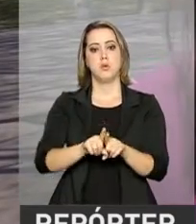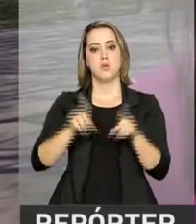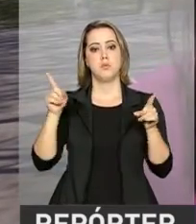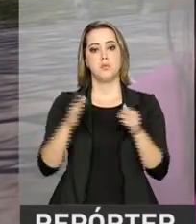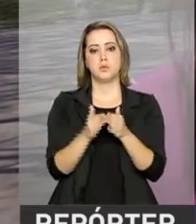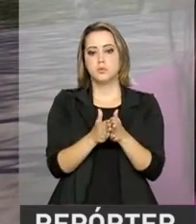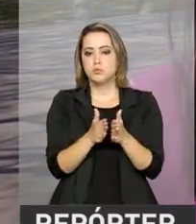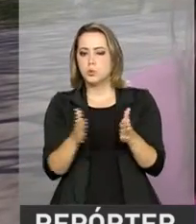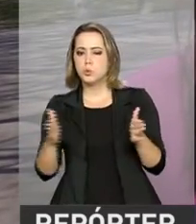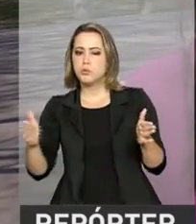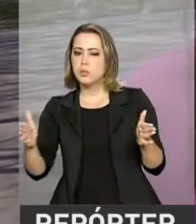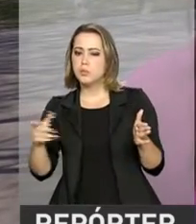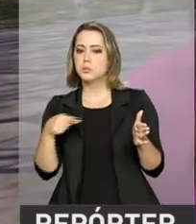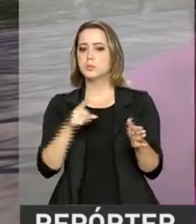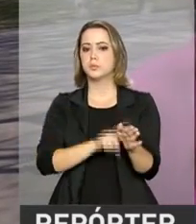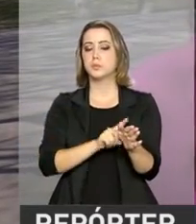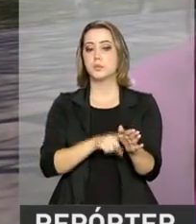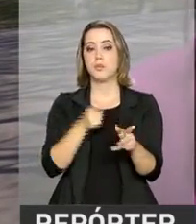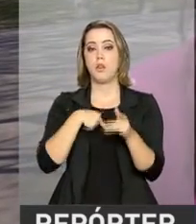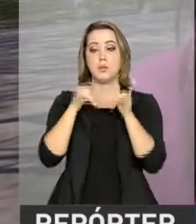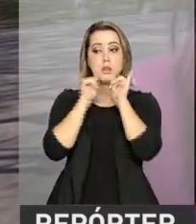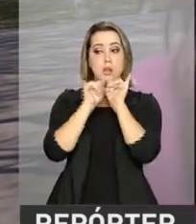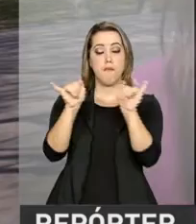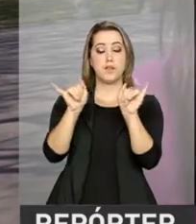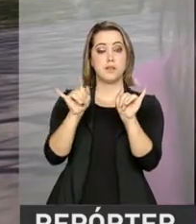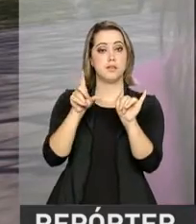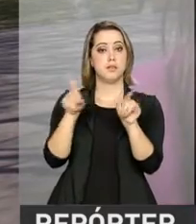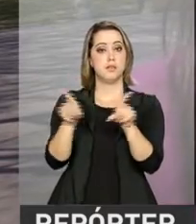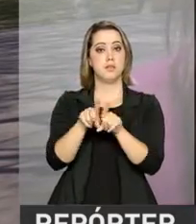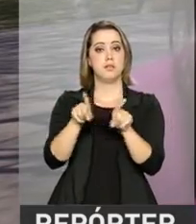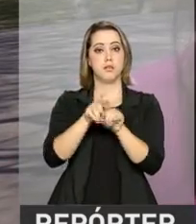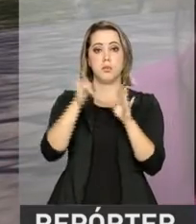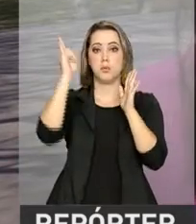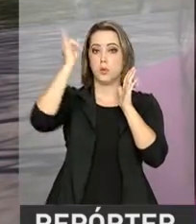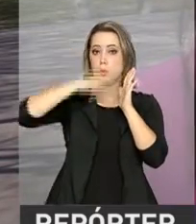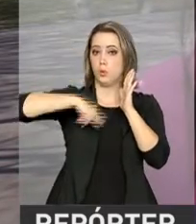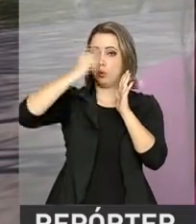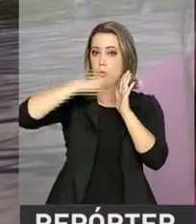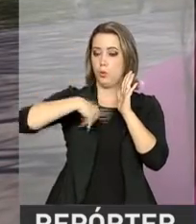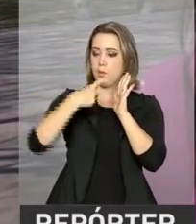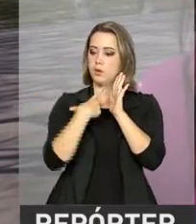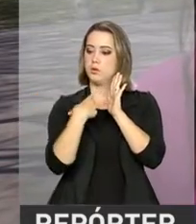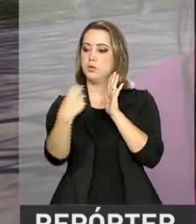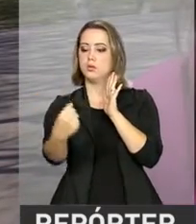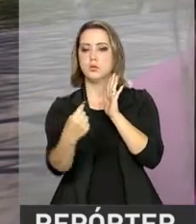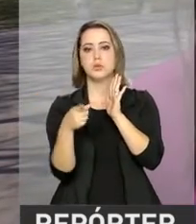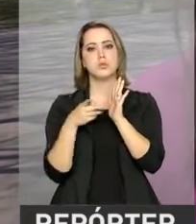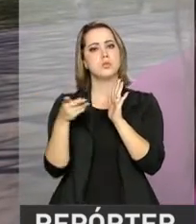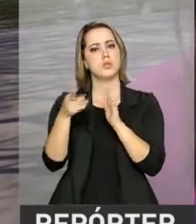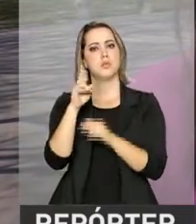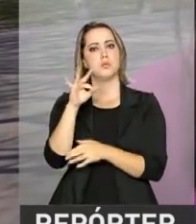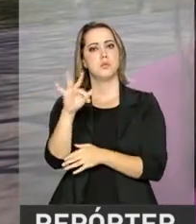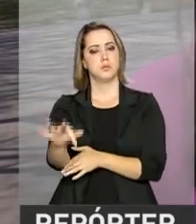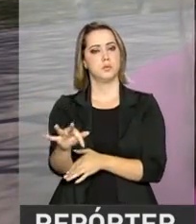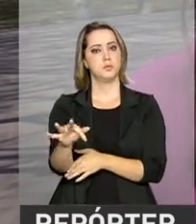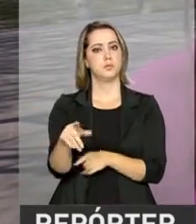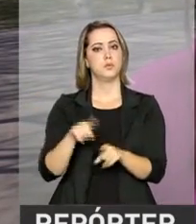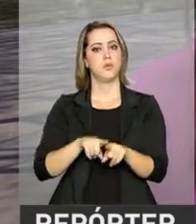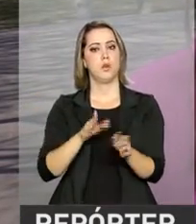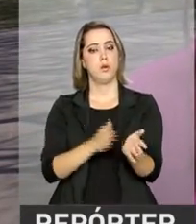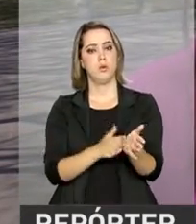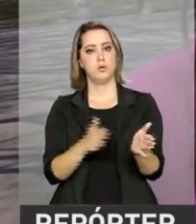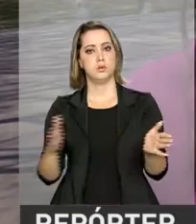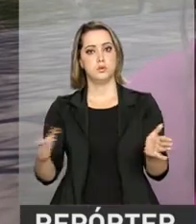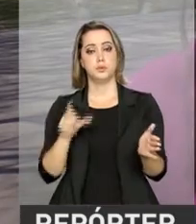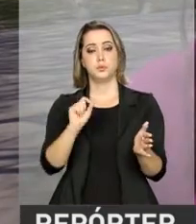por mais tempo da comunicação eles devem também entregar a declaração de saída definitiva para a receita federal o prazo para